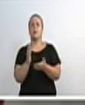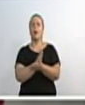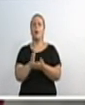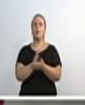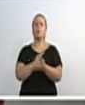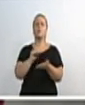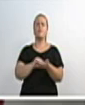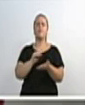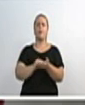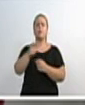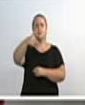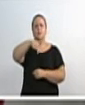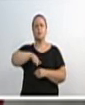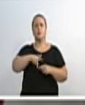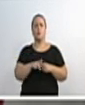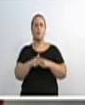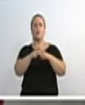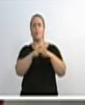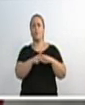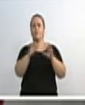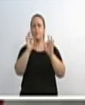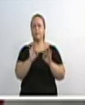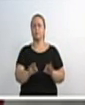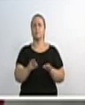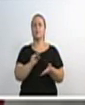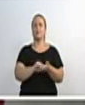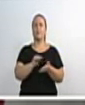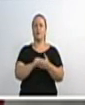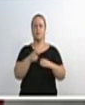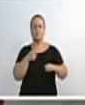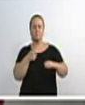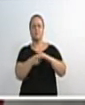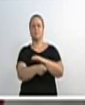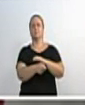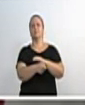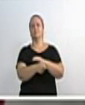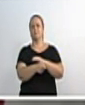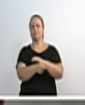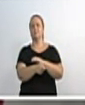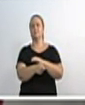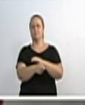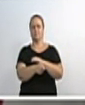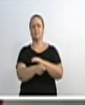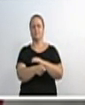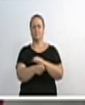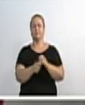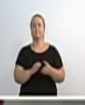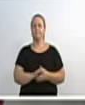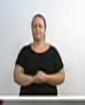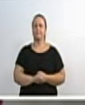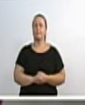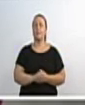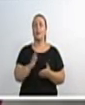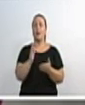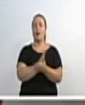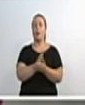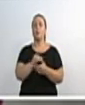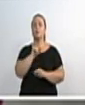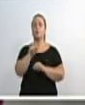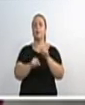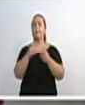renovaram, por falta de interesse, de investimento no passado. Eu digo isso porque boa parte se cobra muito